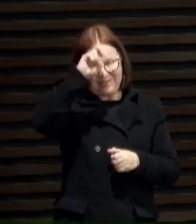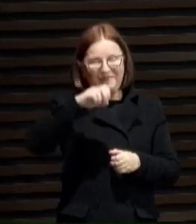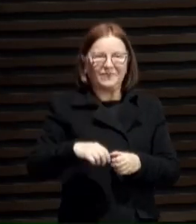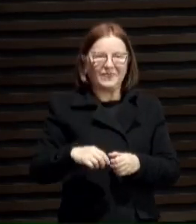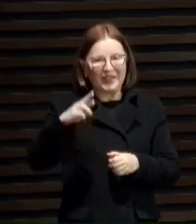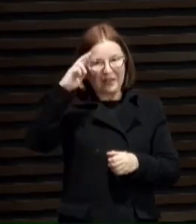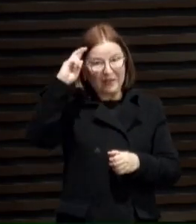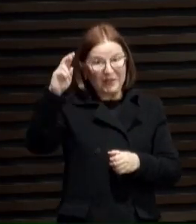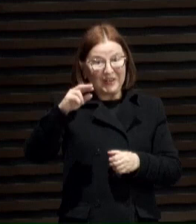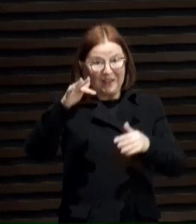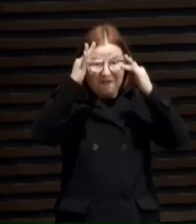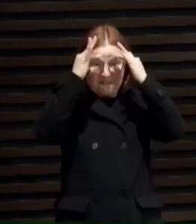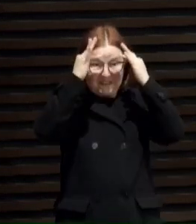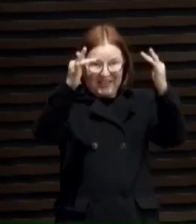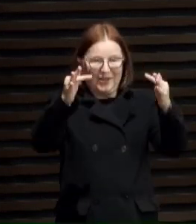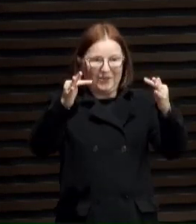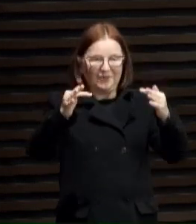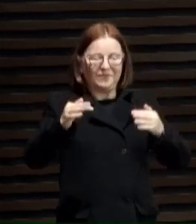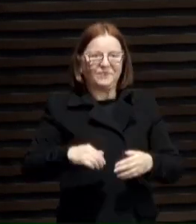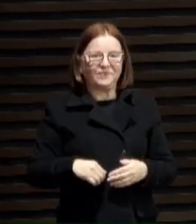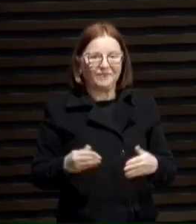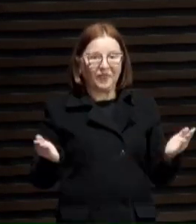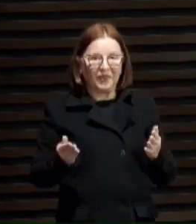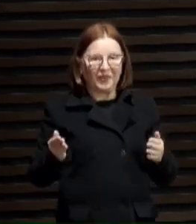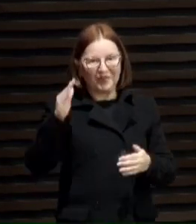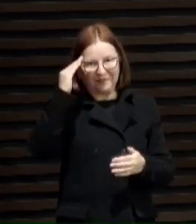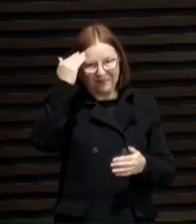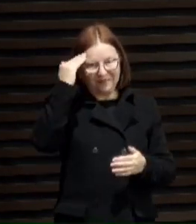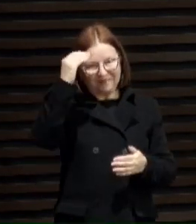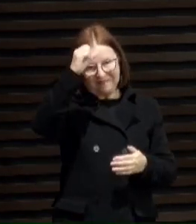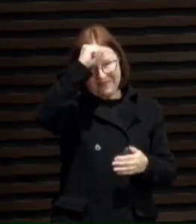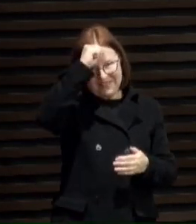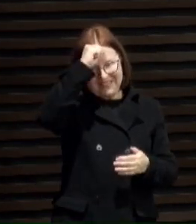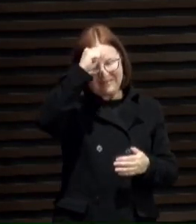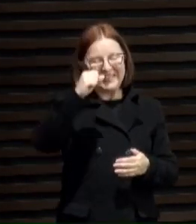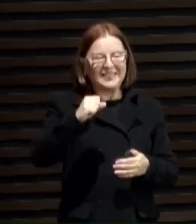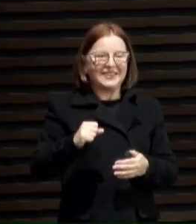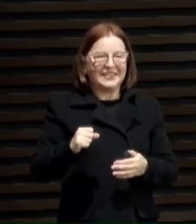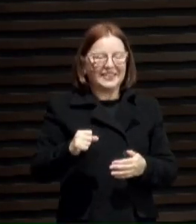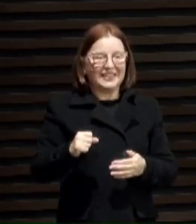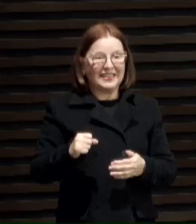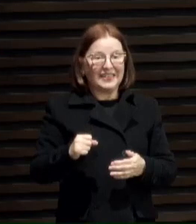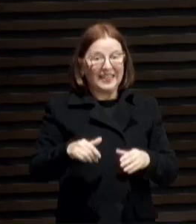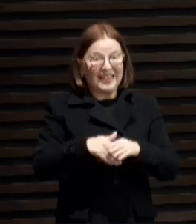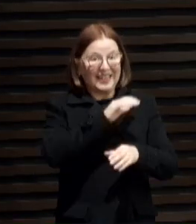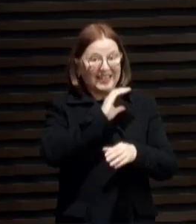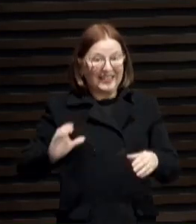nos libertar. Hoje nós entendemos e aprendemos que em Cristo nós fomos